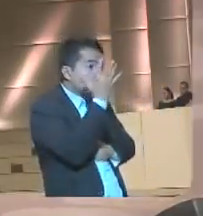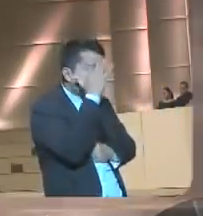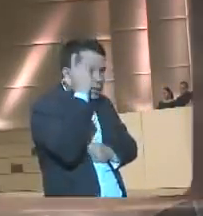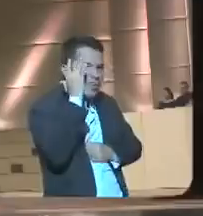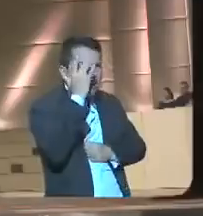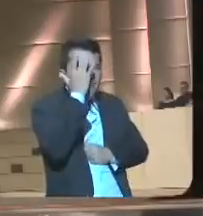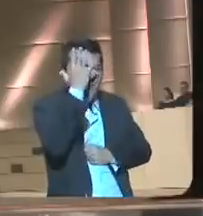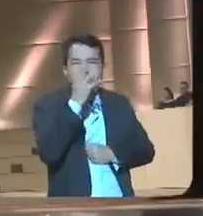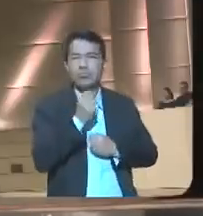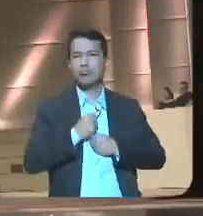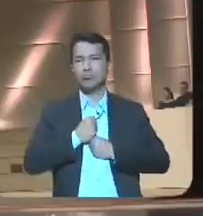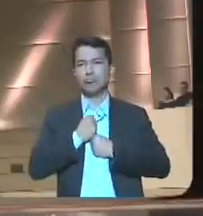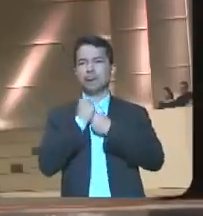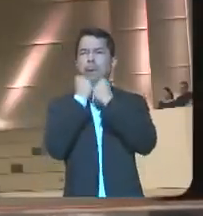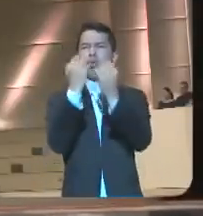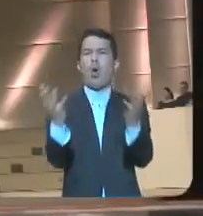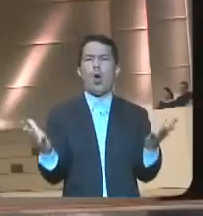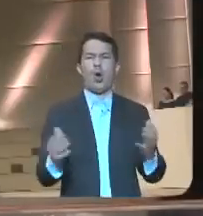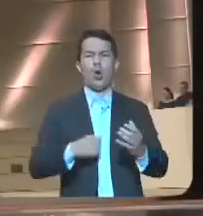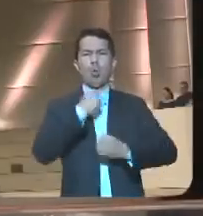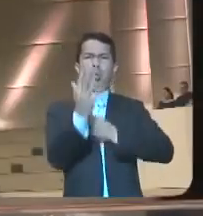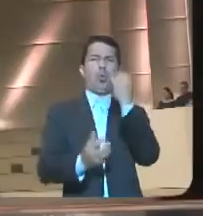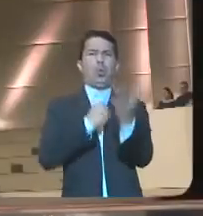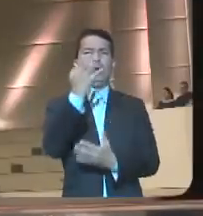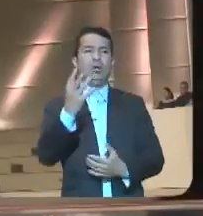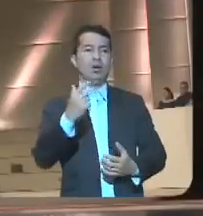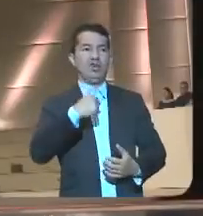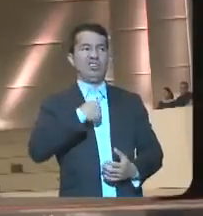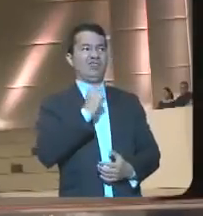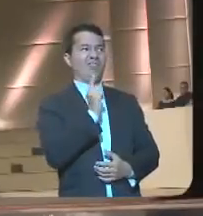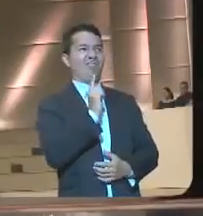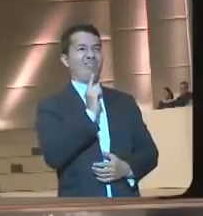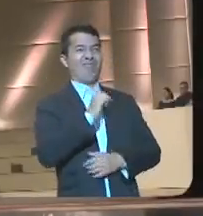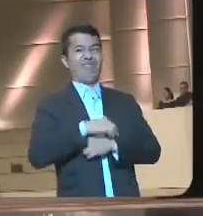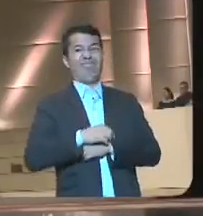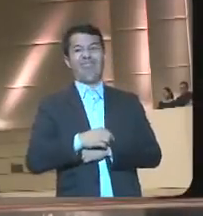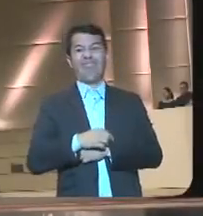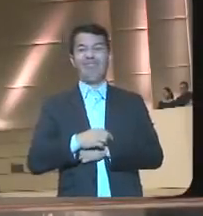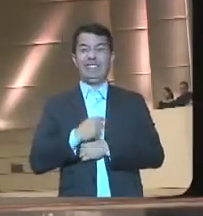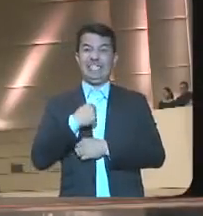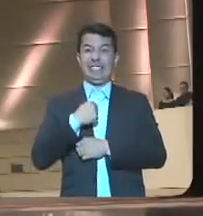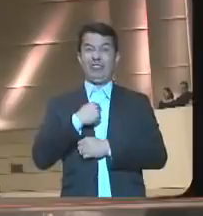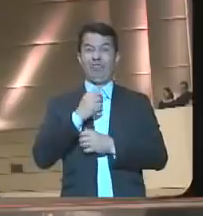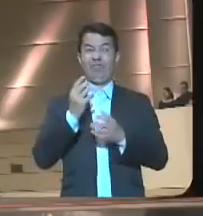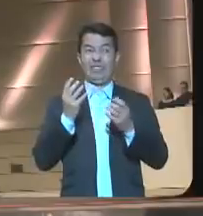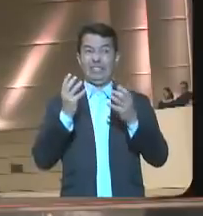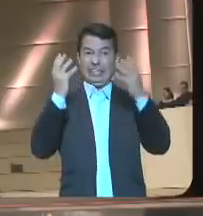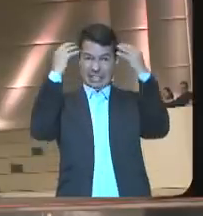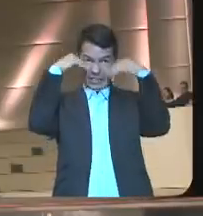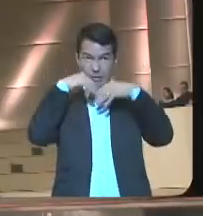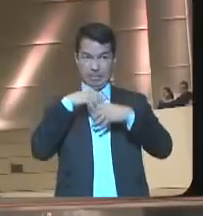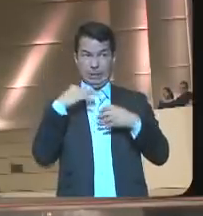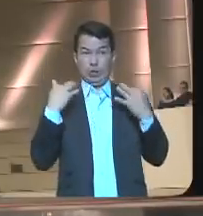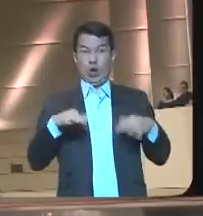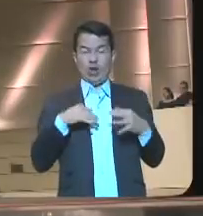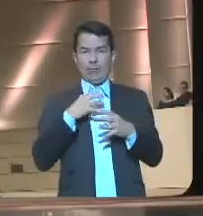assim que sentir a nossa eu não sou muito assim às vezes é tão difícil